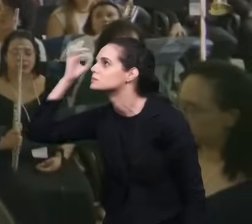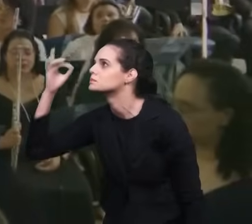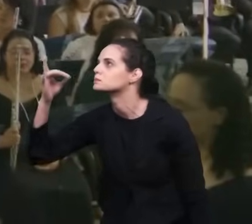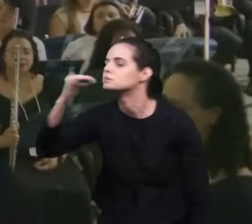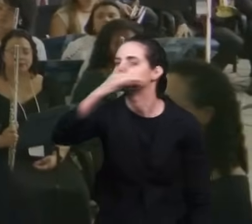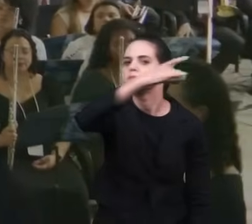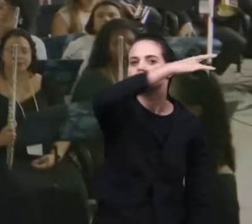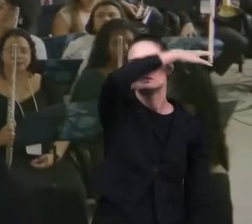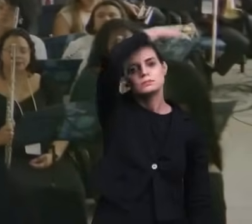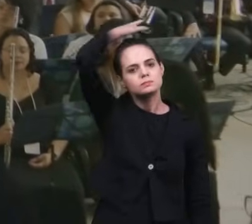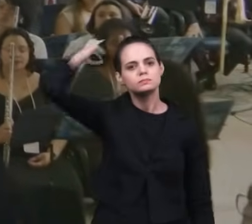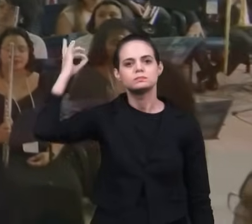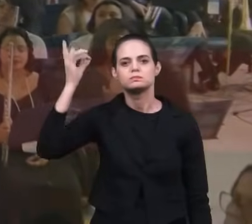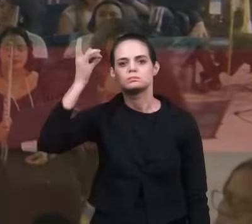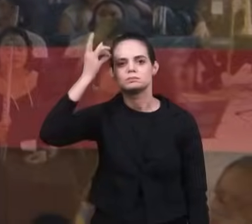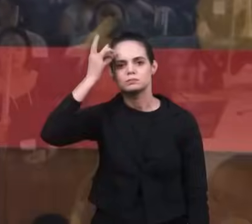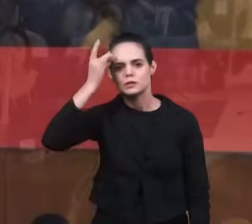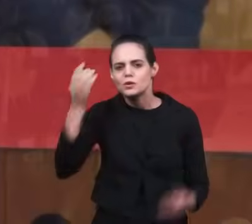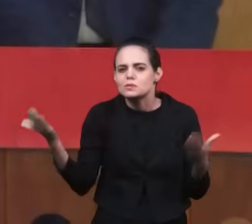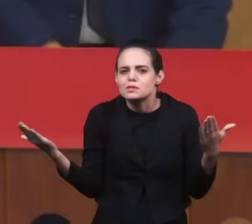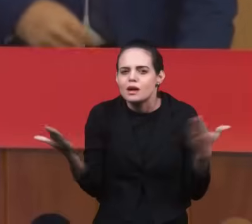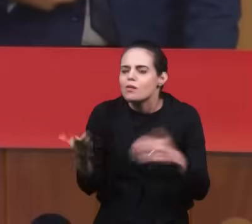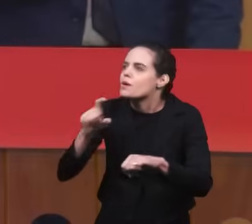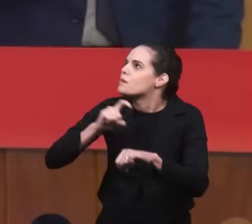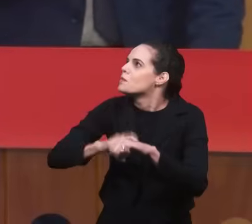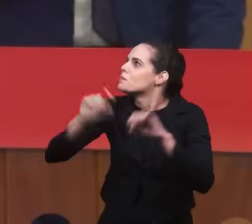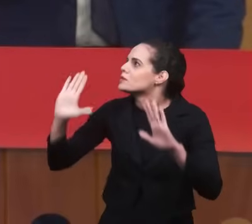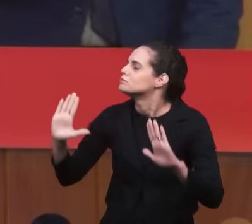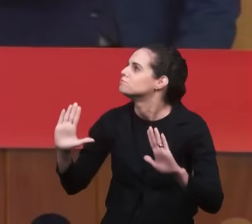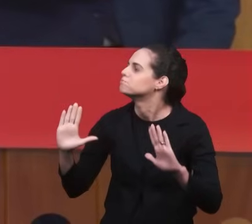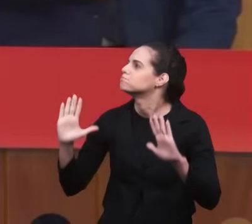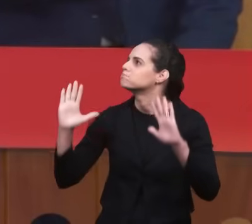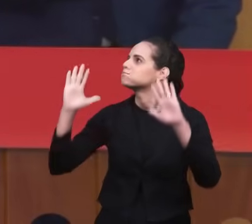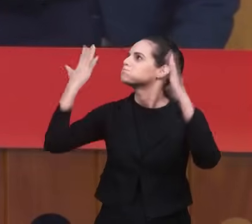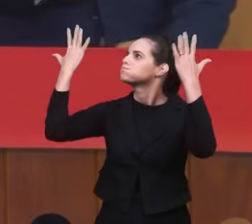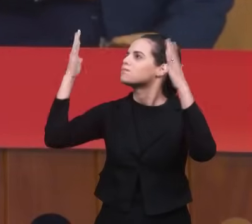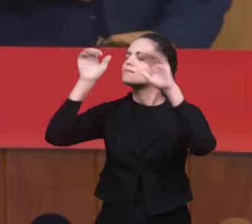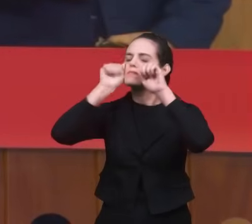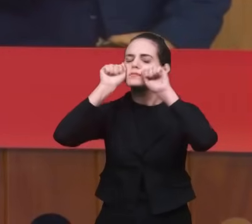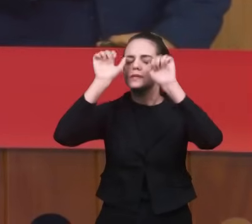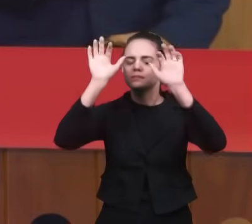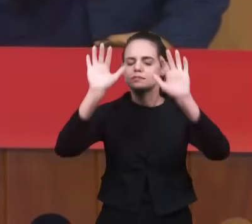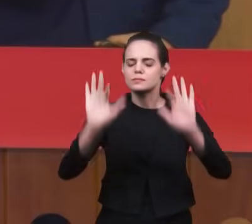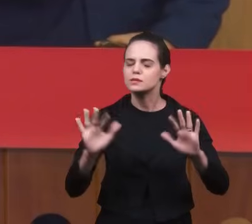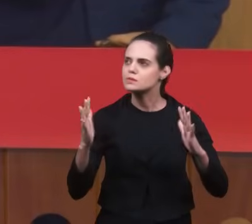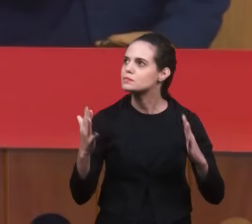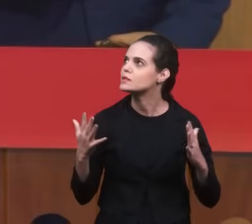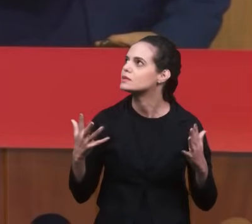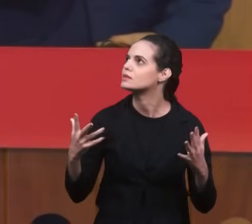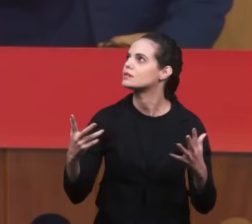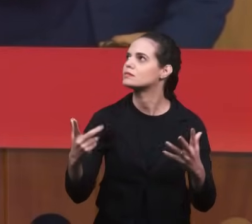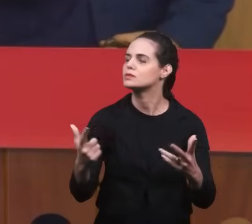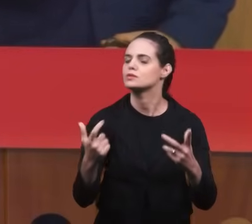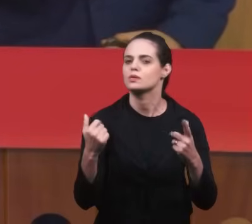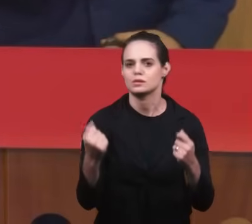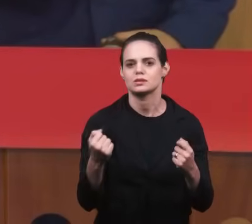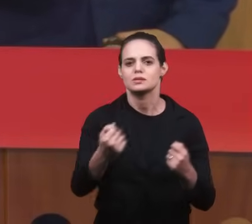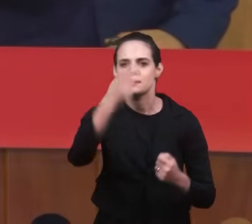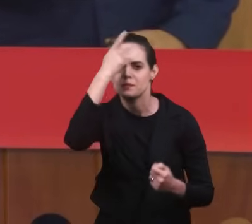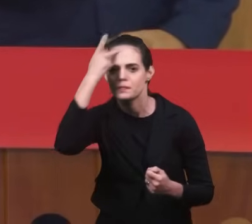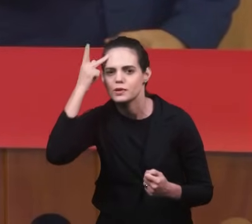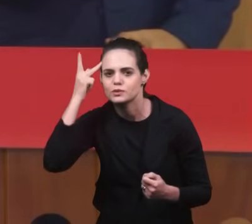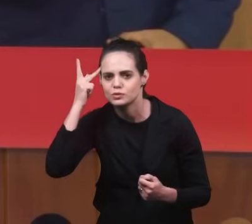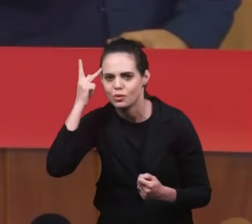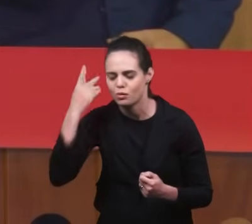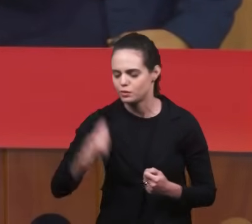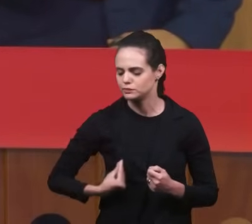este evento seja uma bênção gloriosa, para aqueles que estão aqui conosco, para aqueles